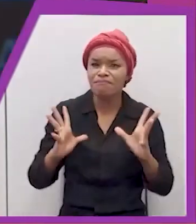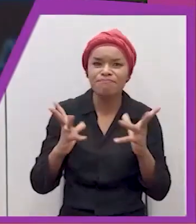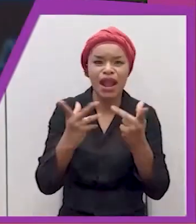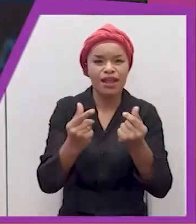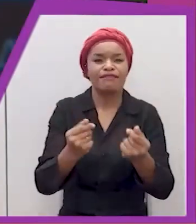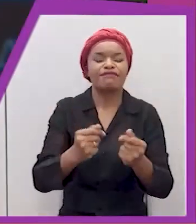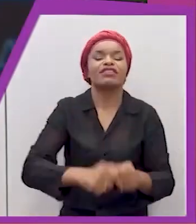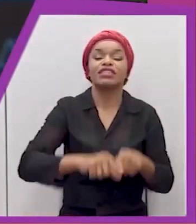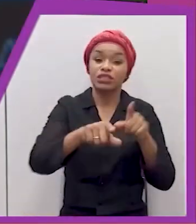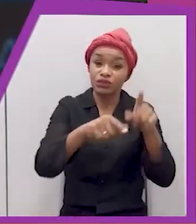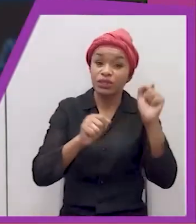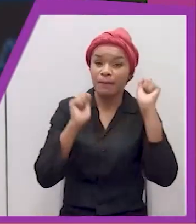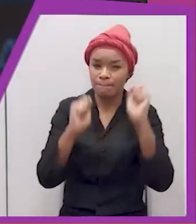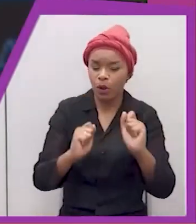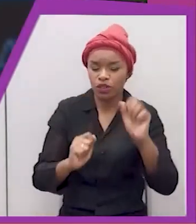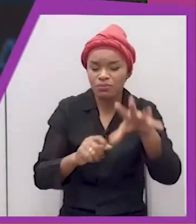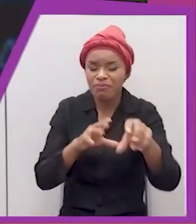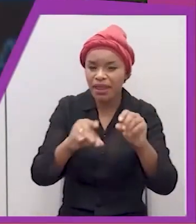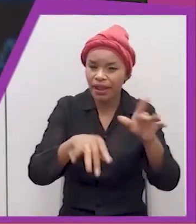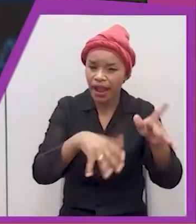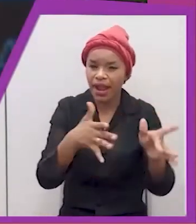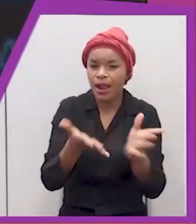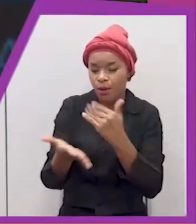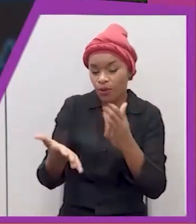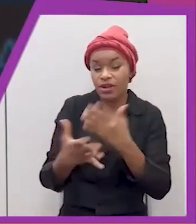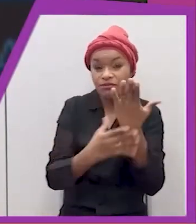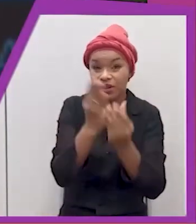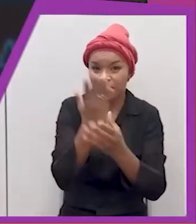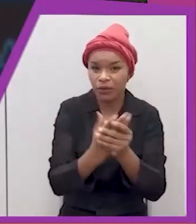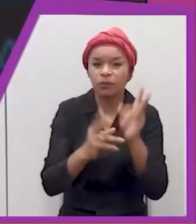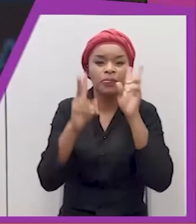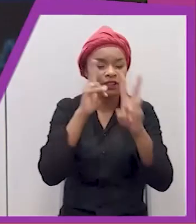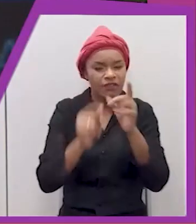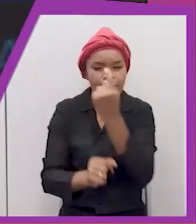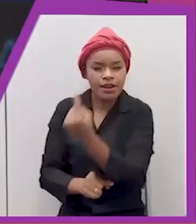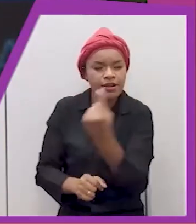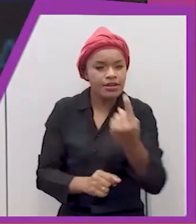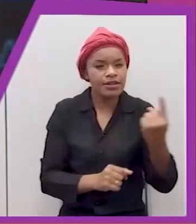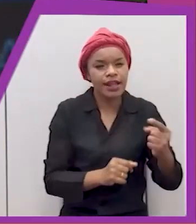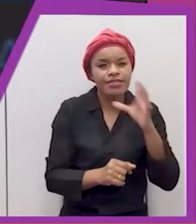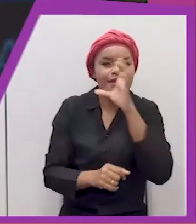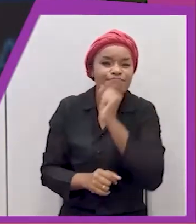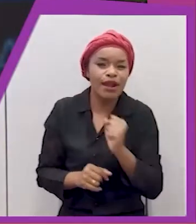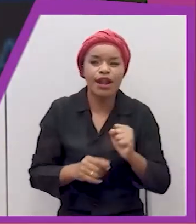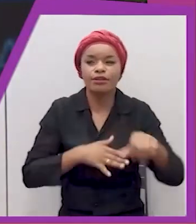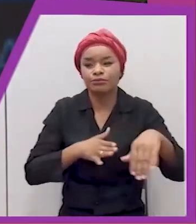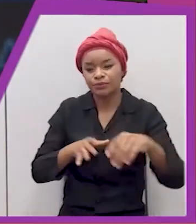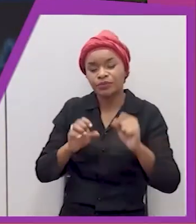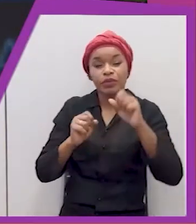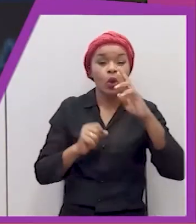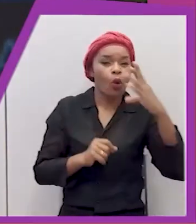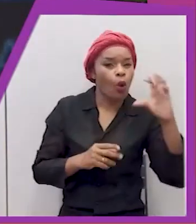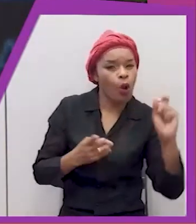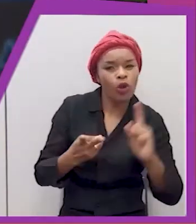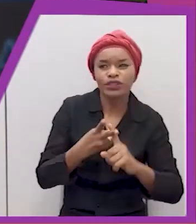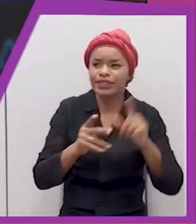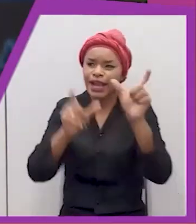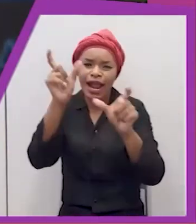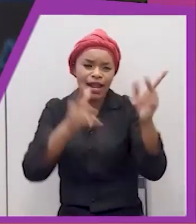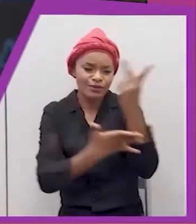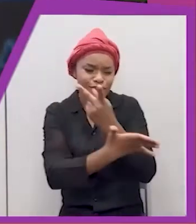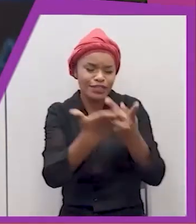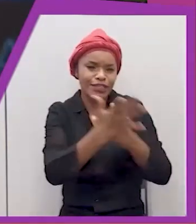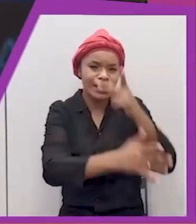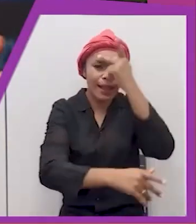porque um livro para a infância ele não é feito só de palavras às vezes as ilustrações contam muito a história